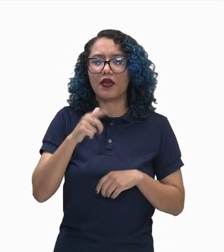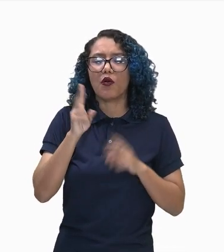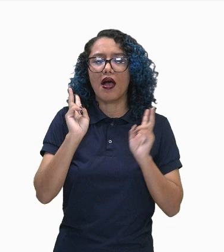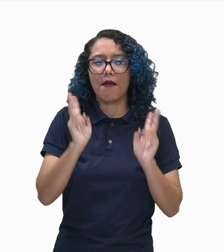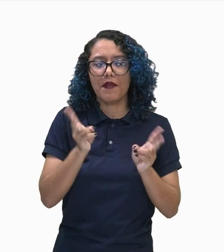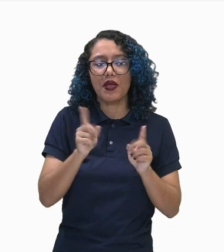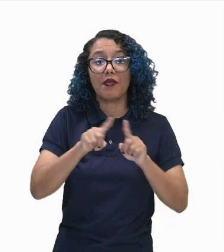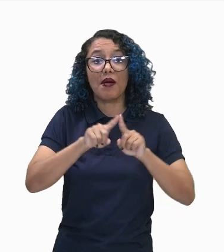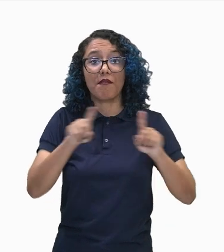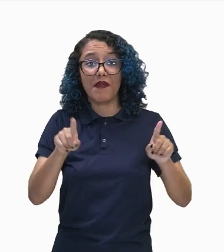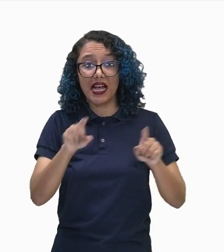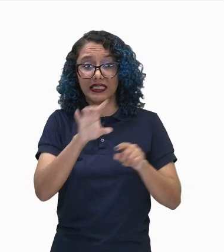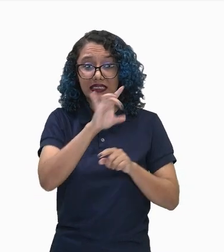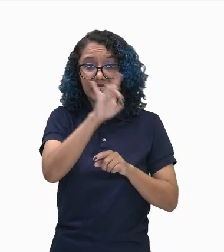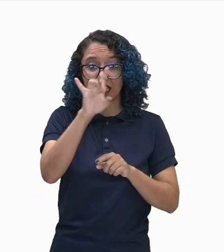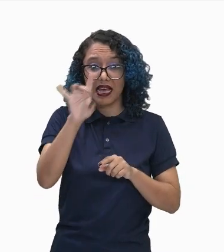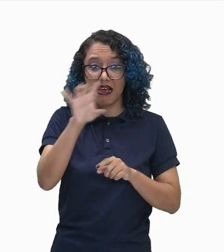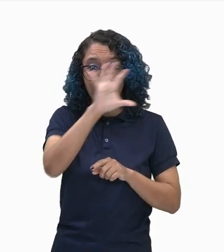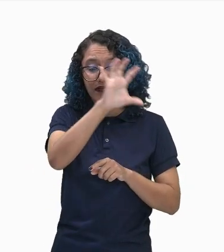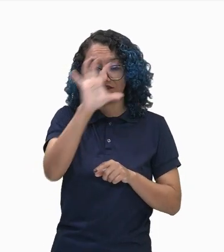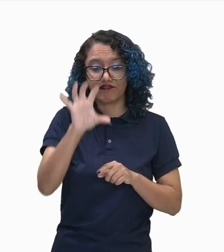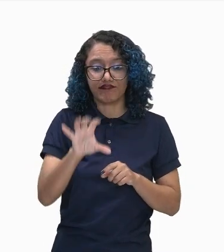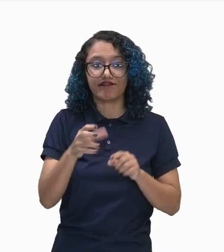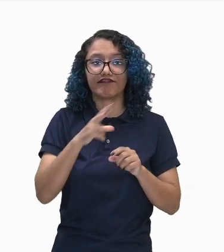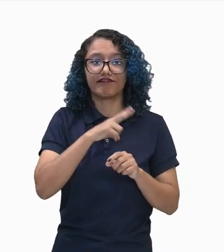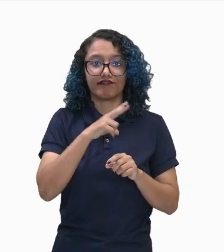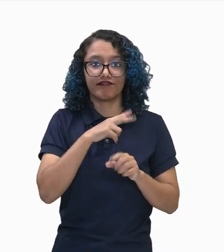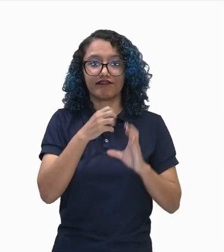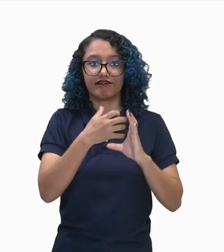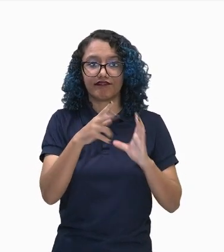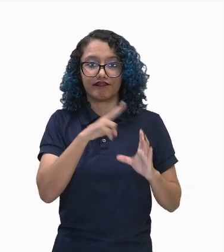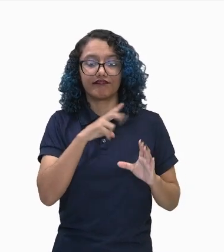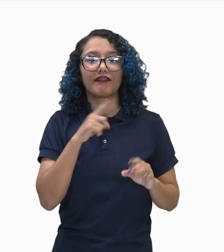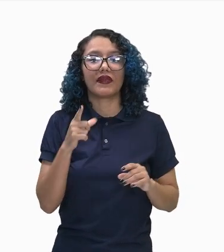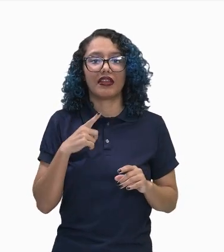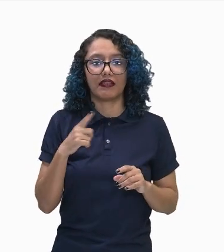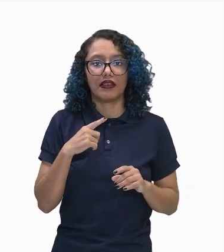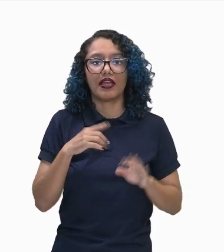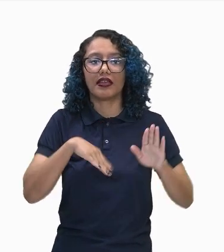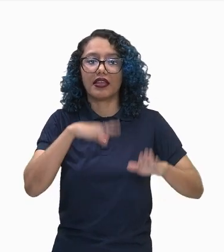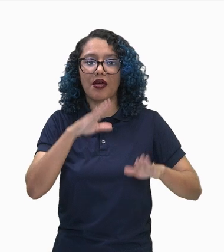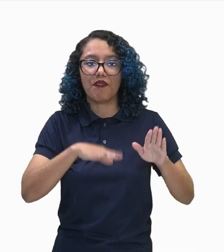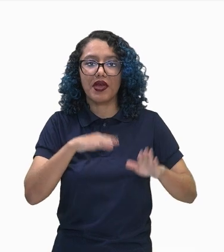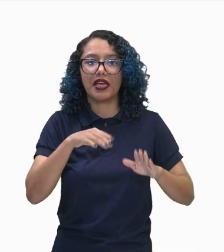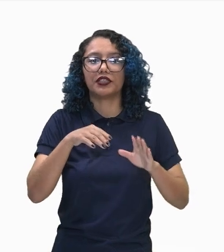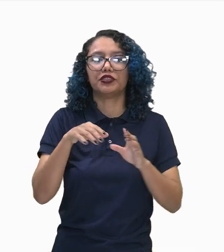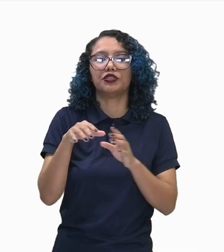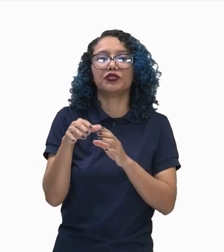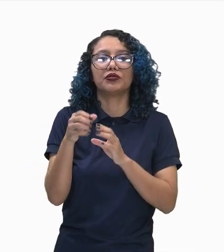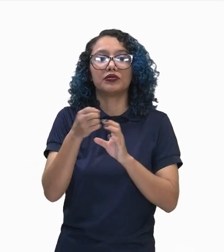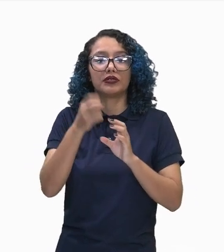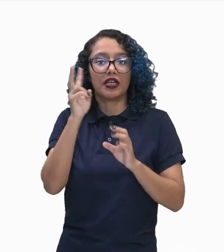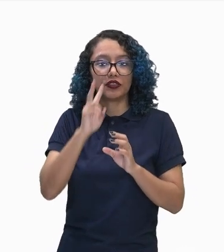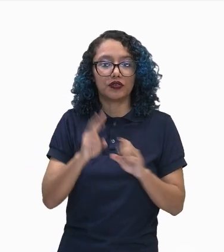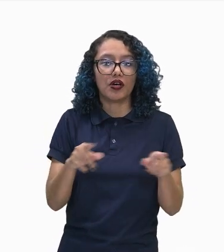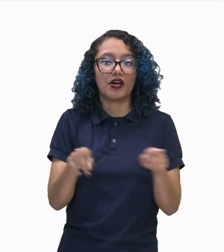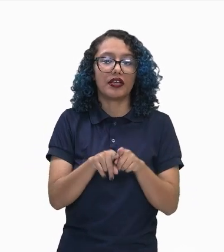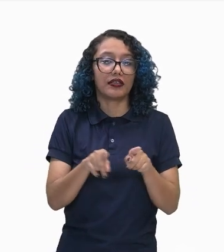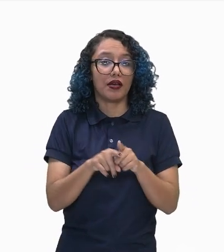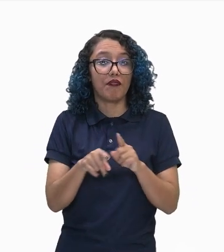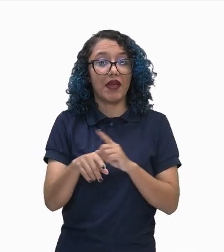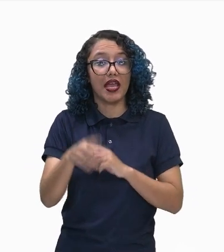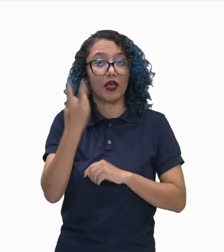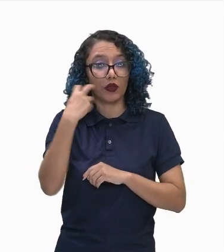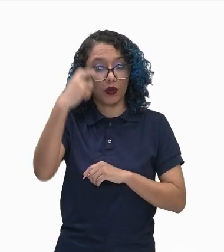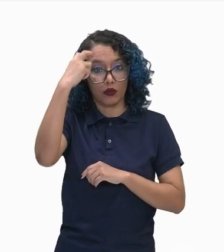suas peculiaridades, que envolvem diversos aspectos históricos e culturais.